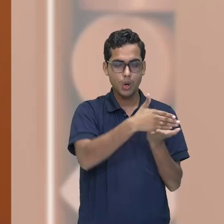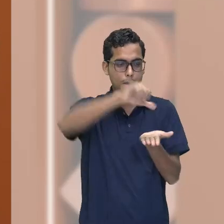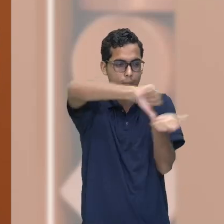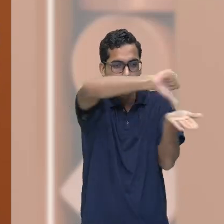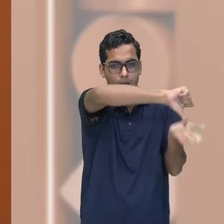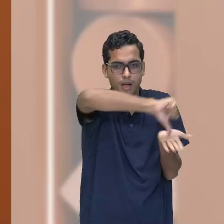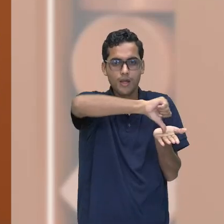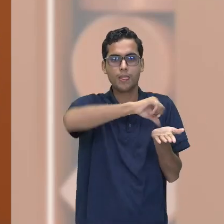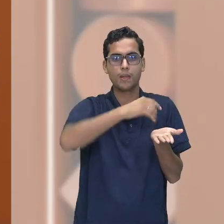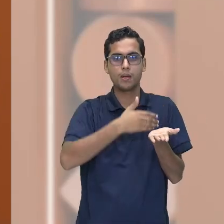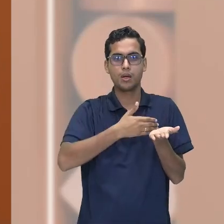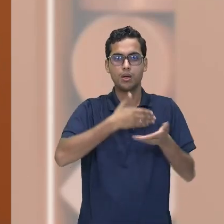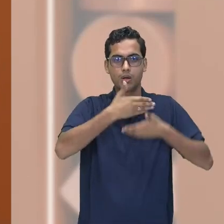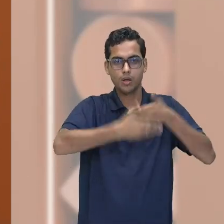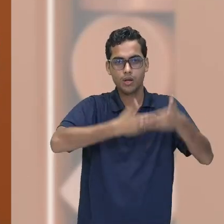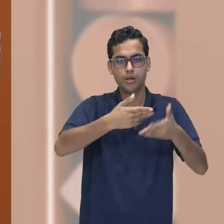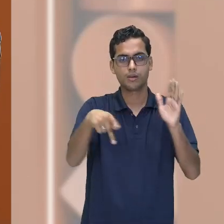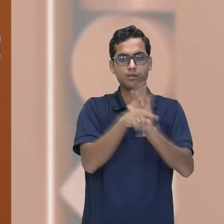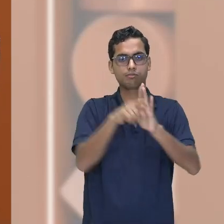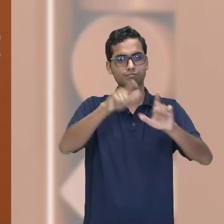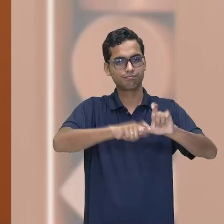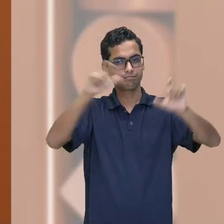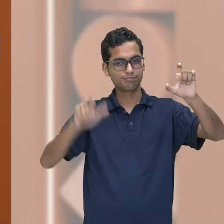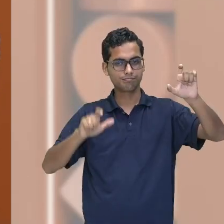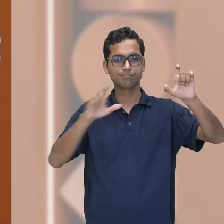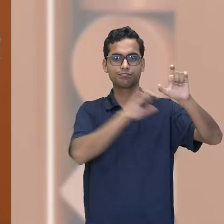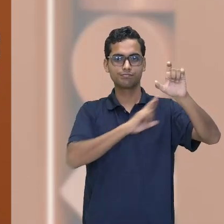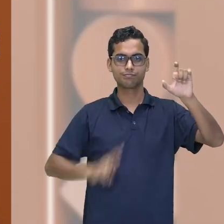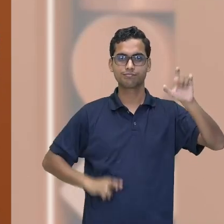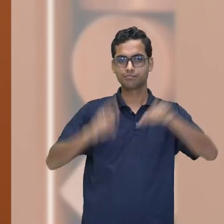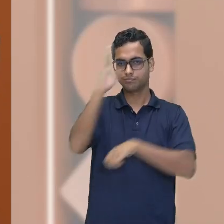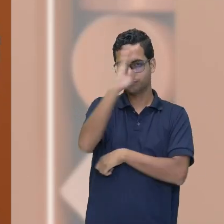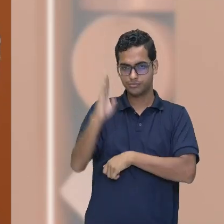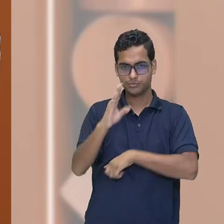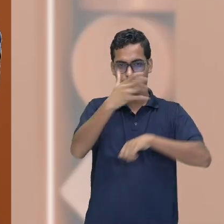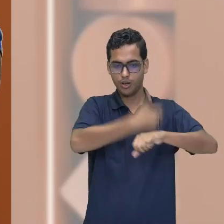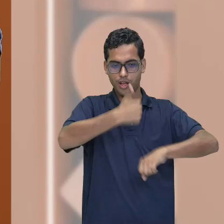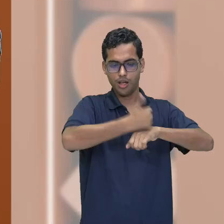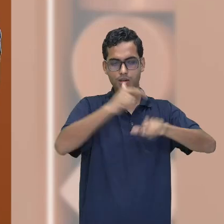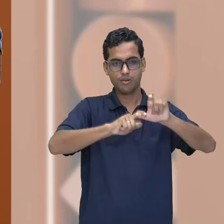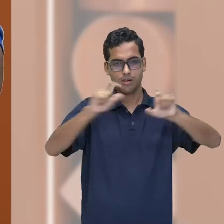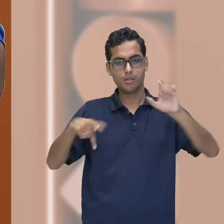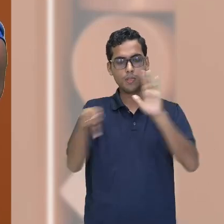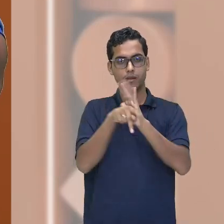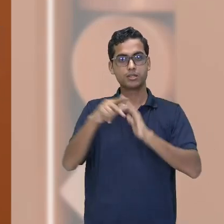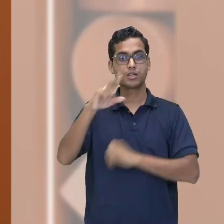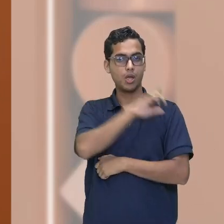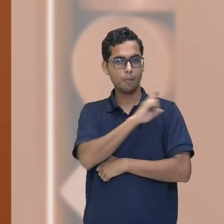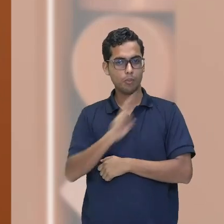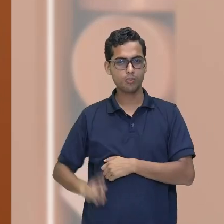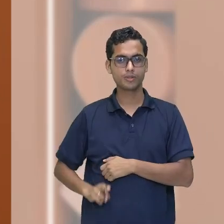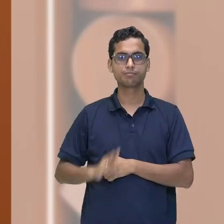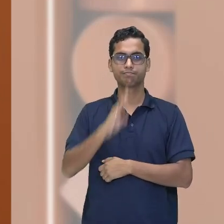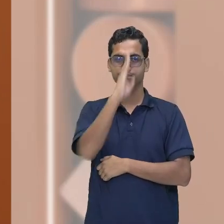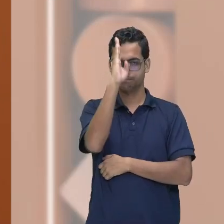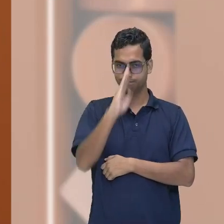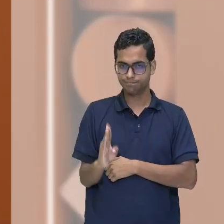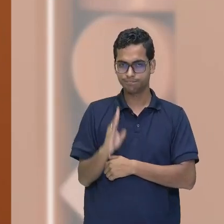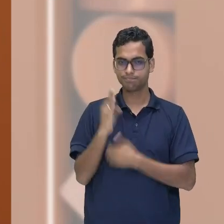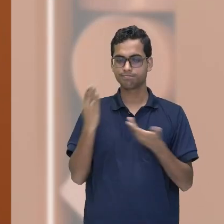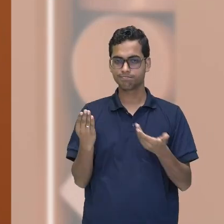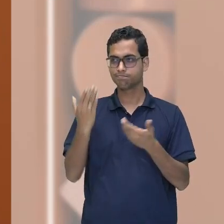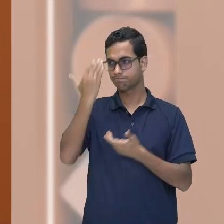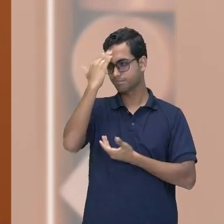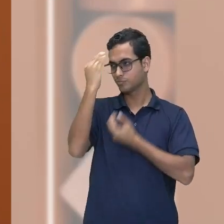que levarão ao processo de independência do Brasil para deixar de ser colônia de Portugal. Então, quando você passa a entender essas conexões